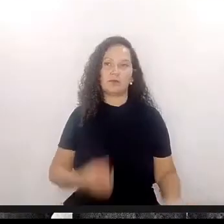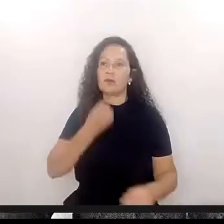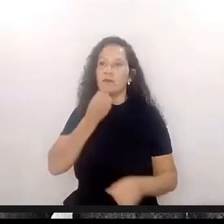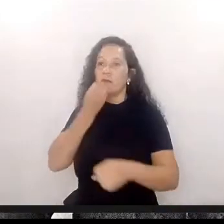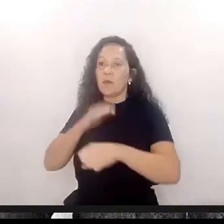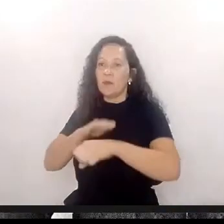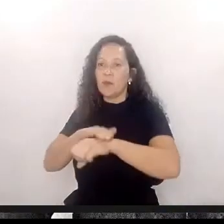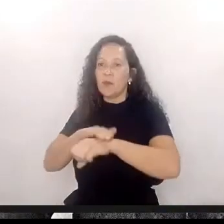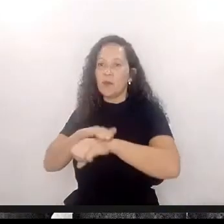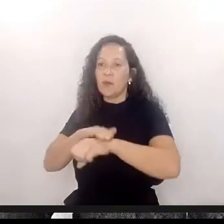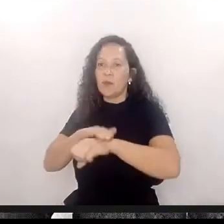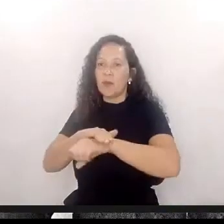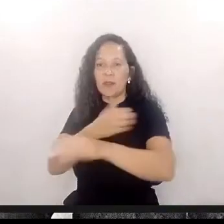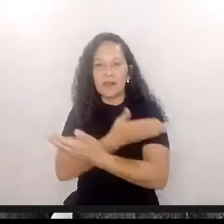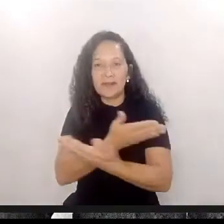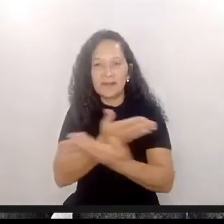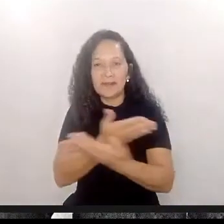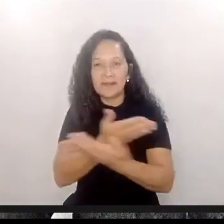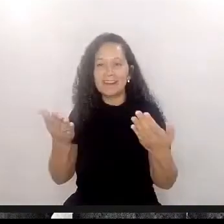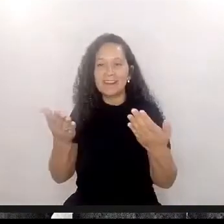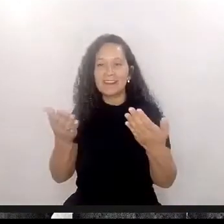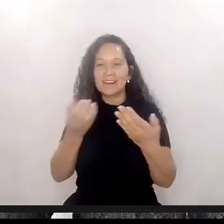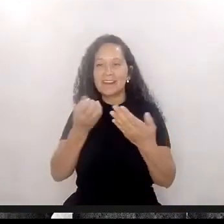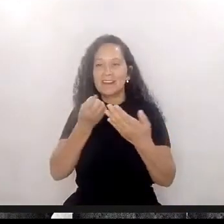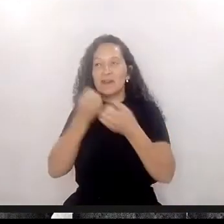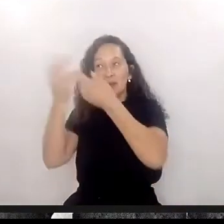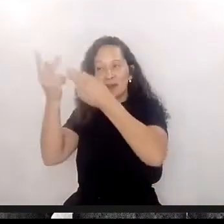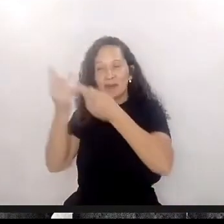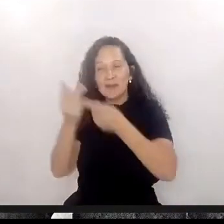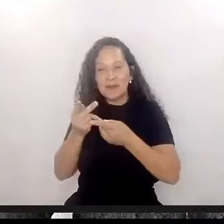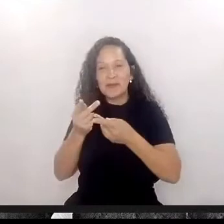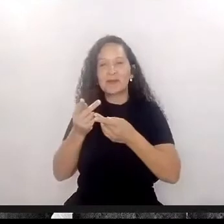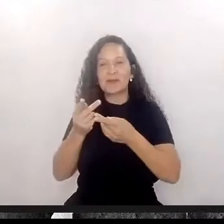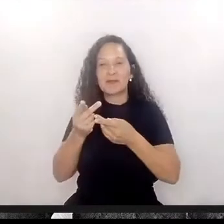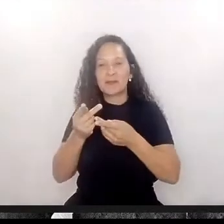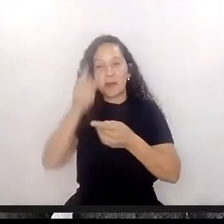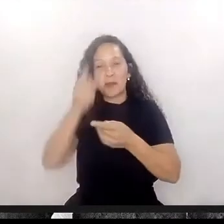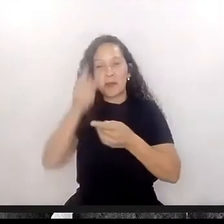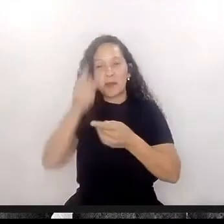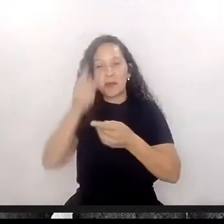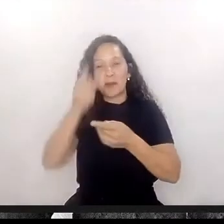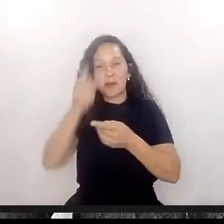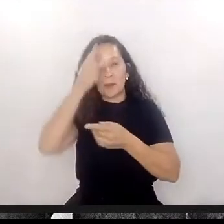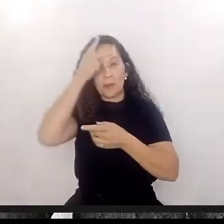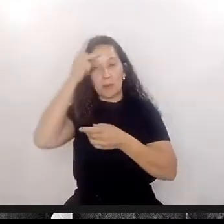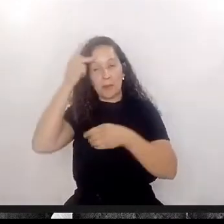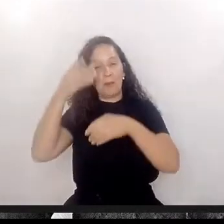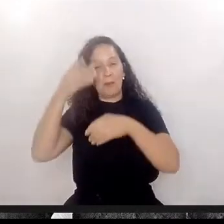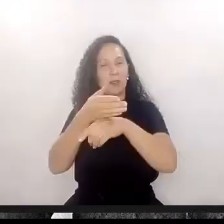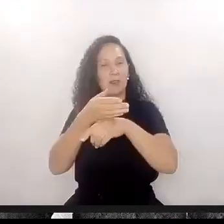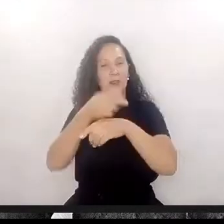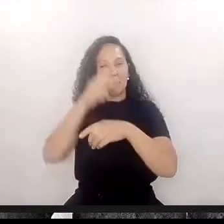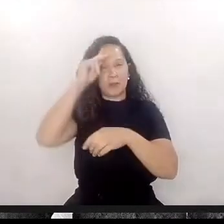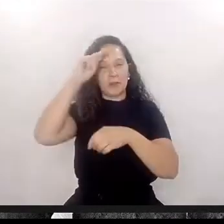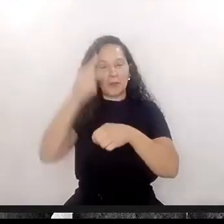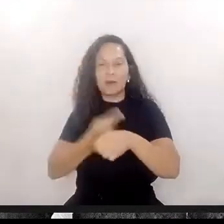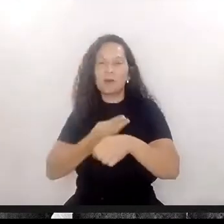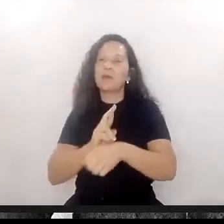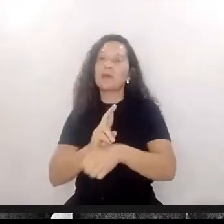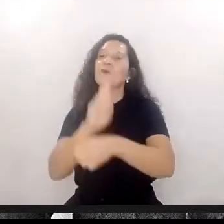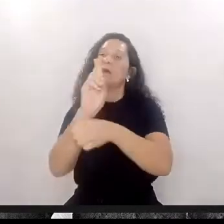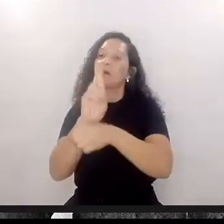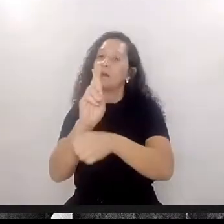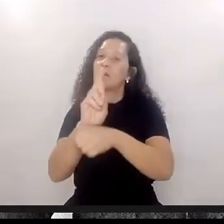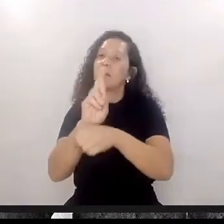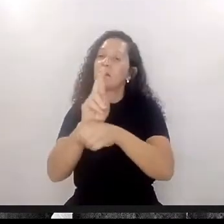Gostaria de dar as boas-vindas ao público presente e o faço em meu nome e nos nomes de meus colegas